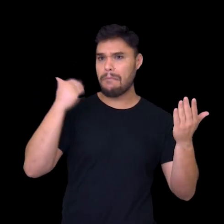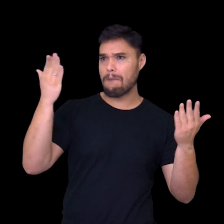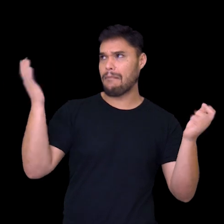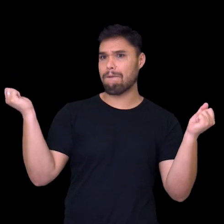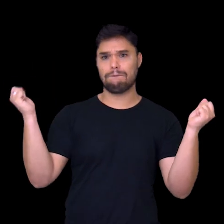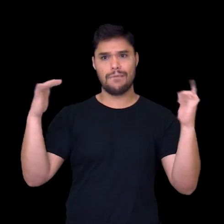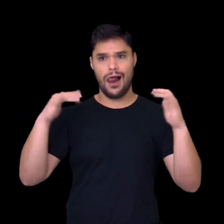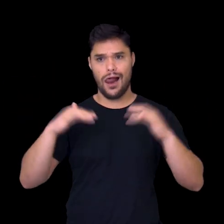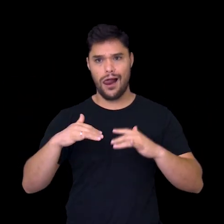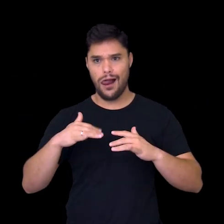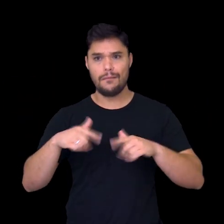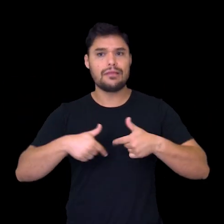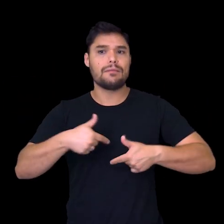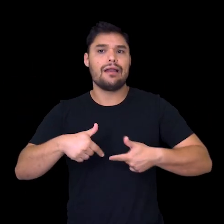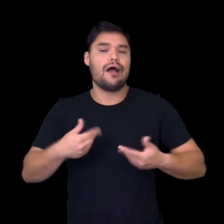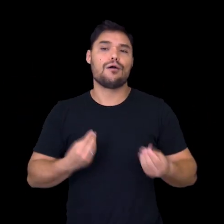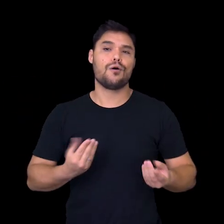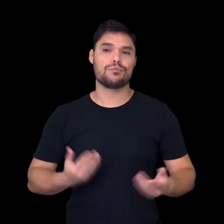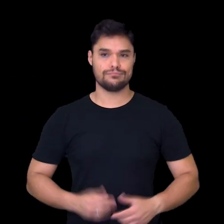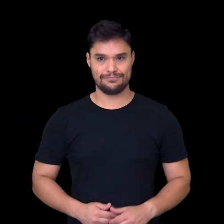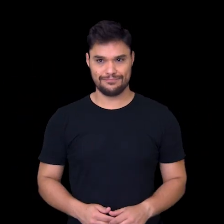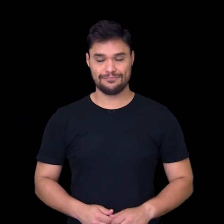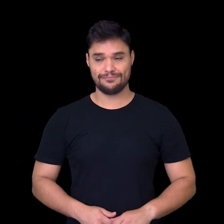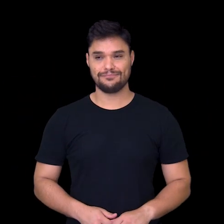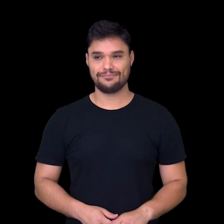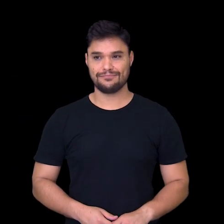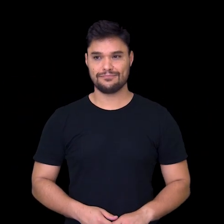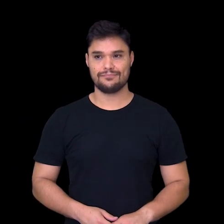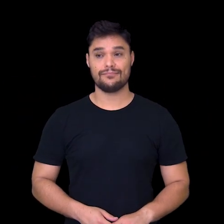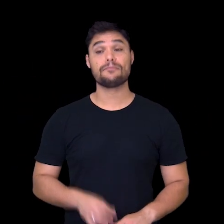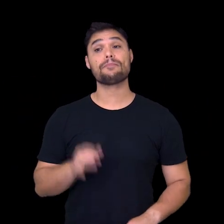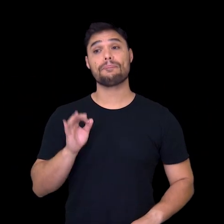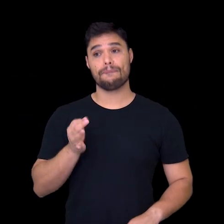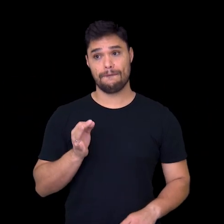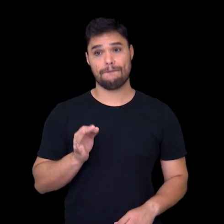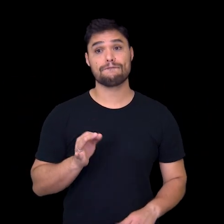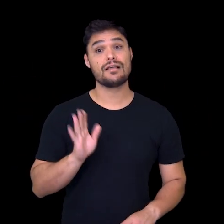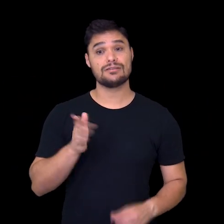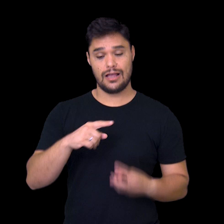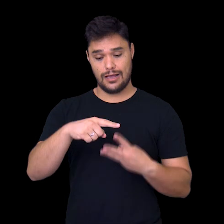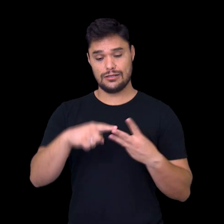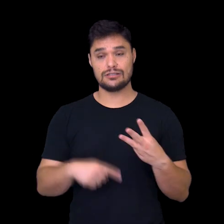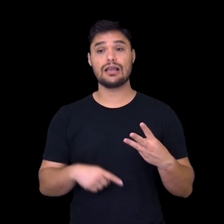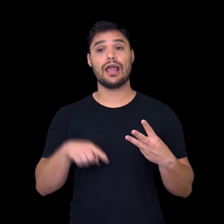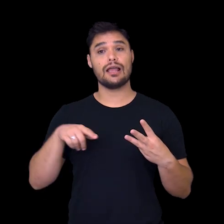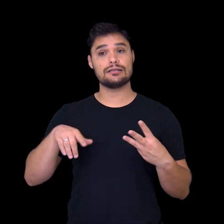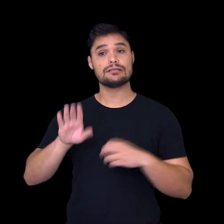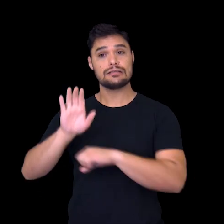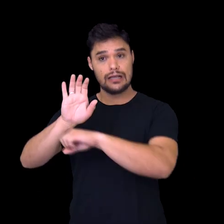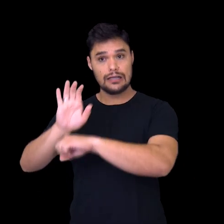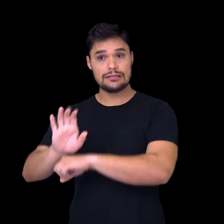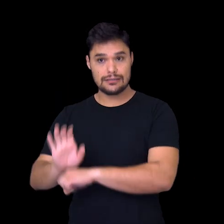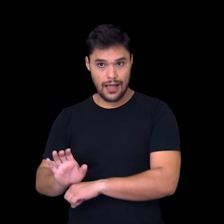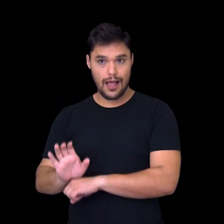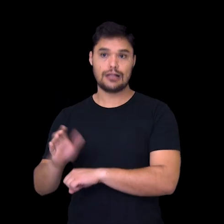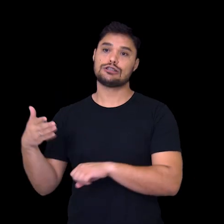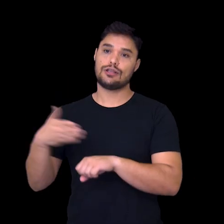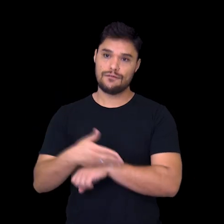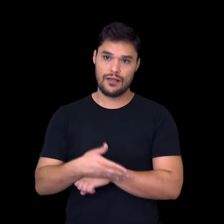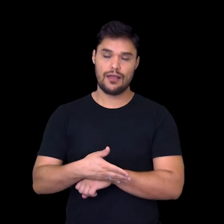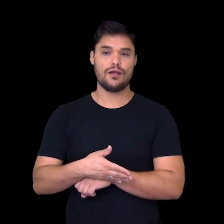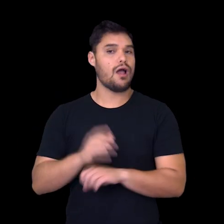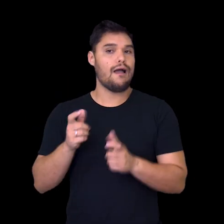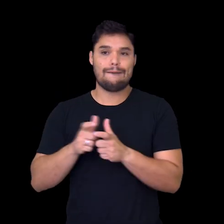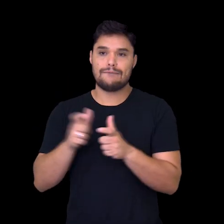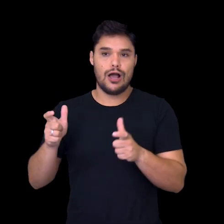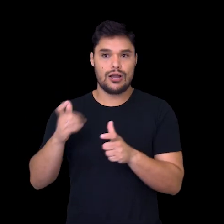indo de tudo quanto é lugar para trabalhar aqui. Então, você já colocou as 3 regiões que, de fato, de onde